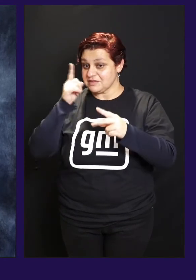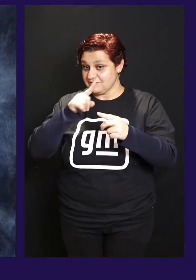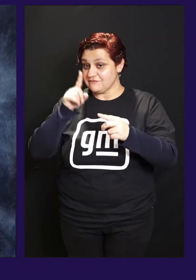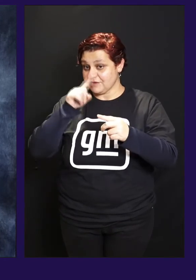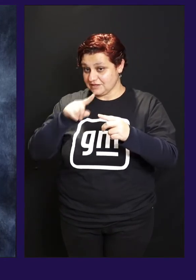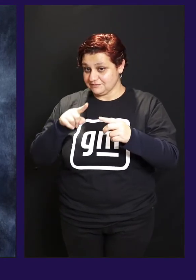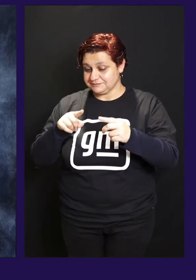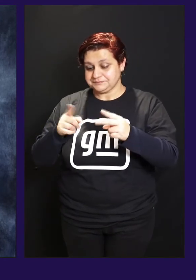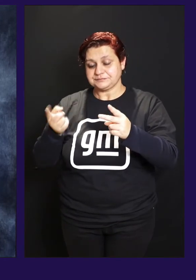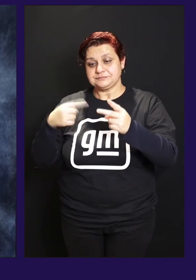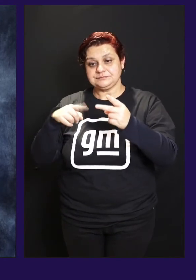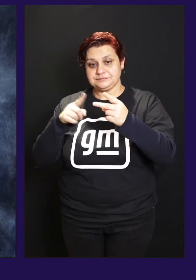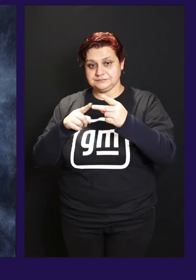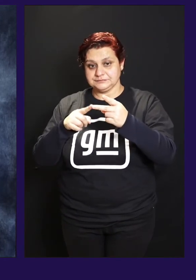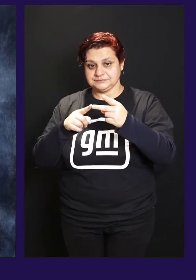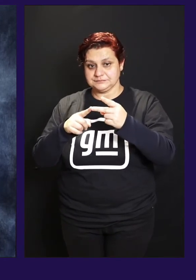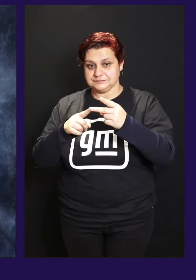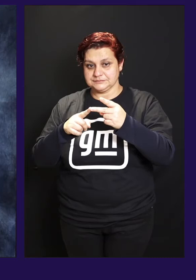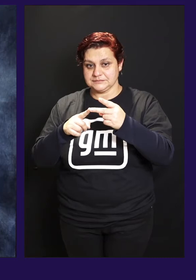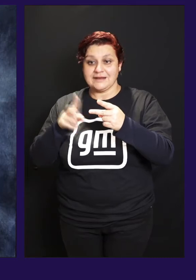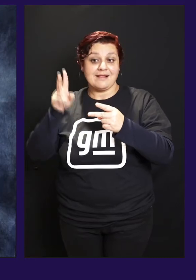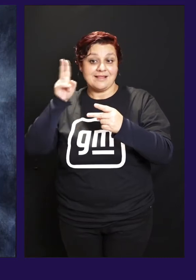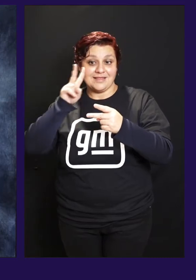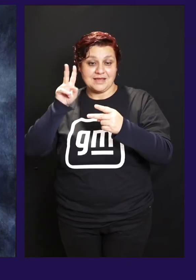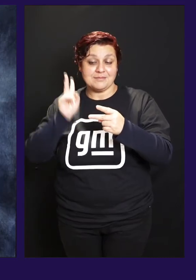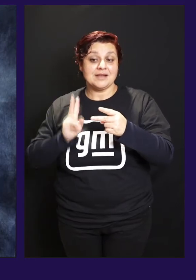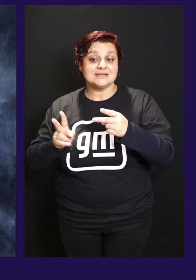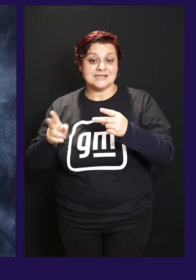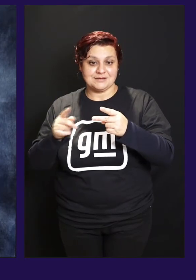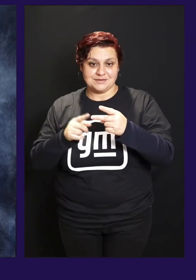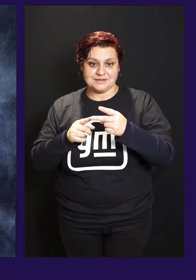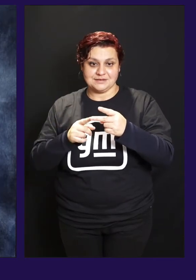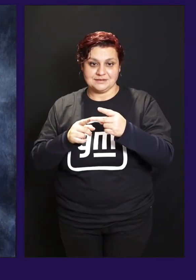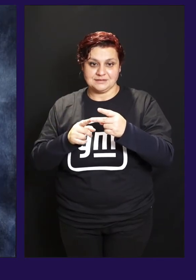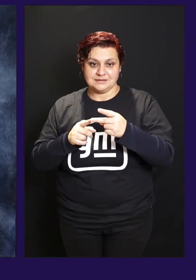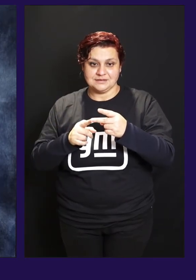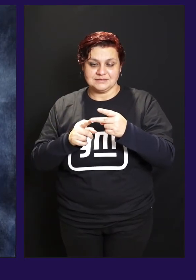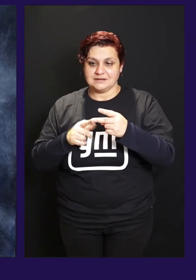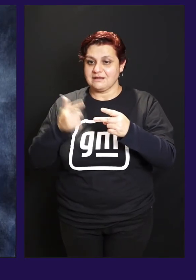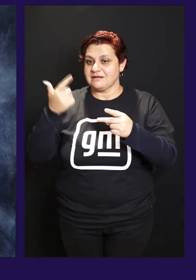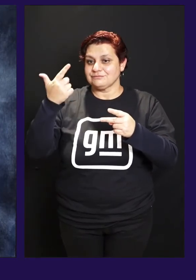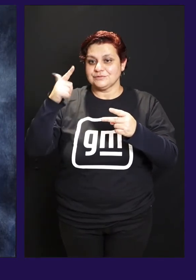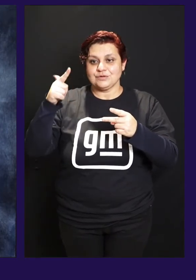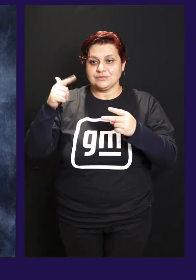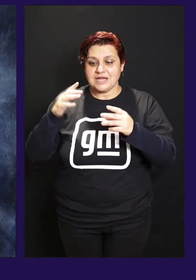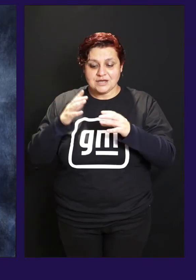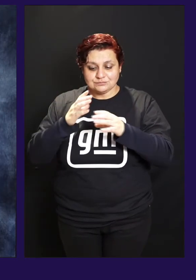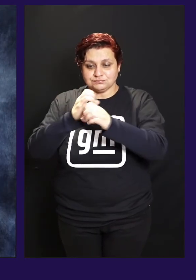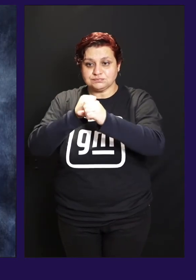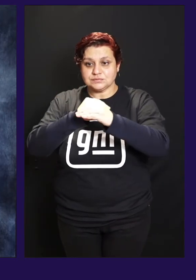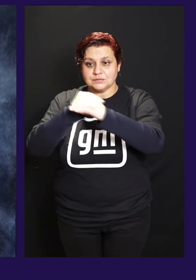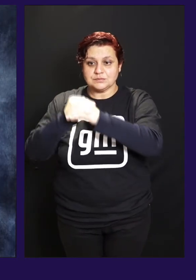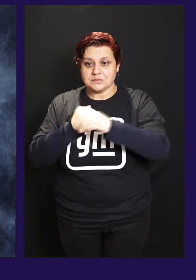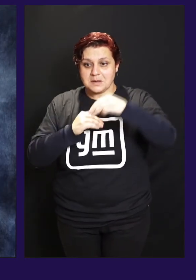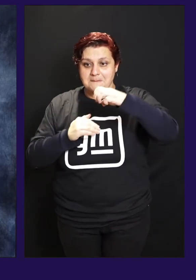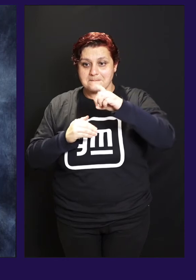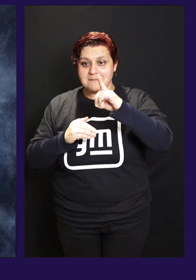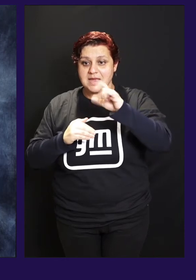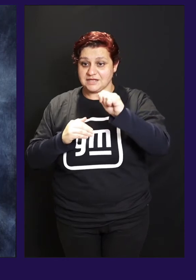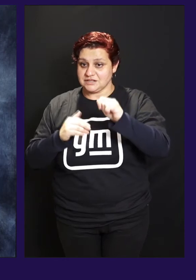dizia: vá para o elevador número 2. E o Wayne disse: Ricardo, onde está o